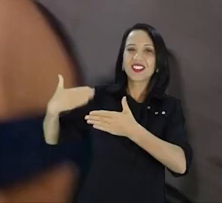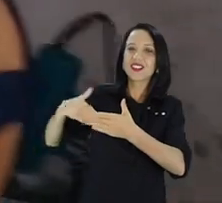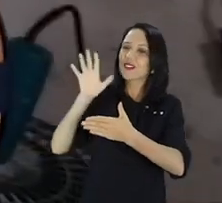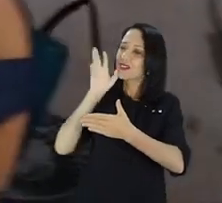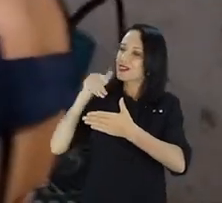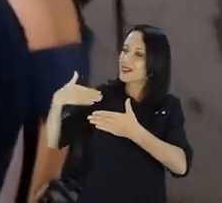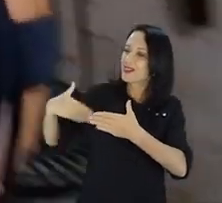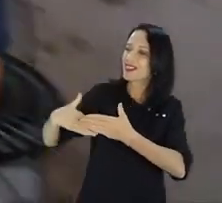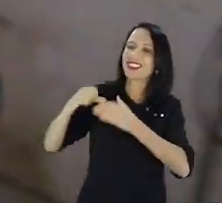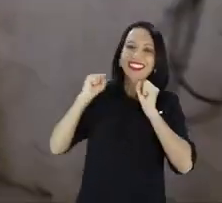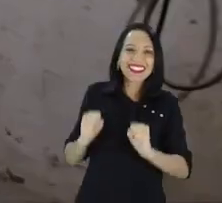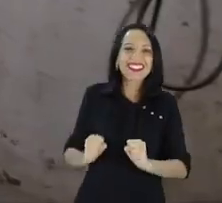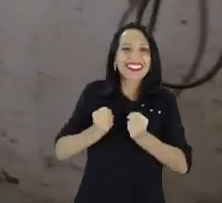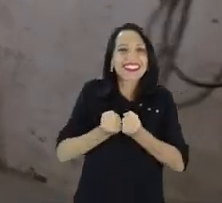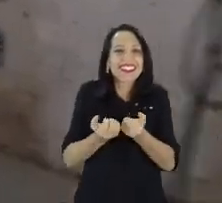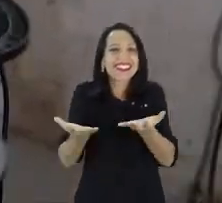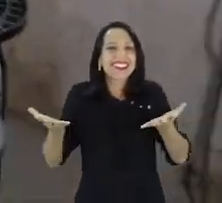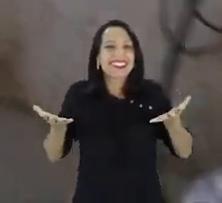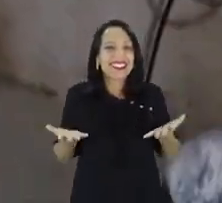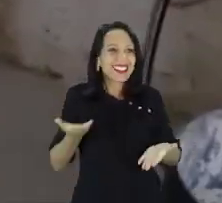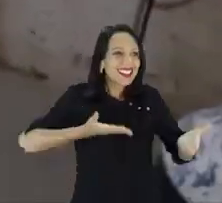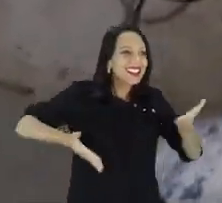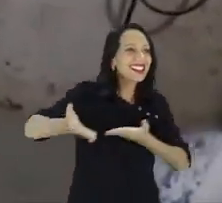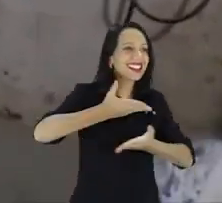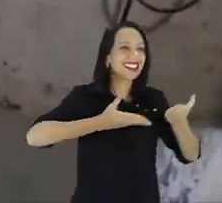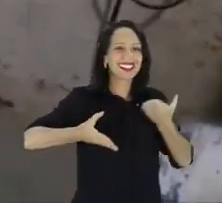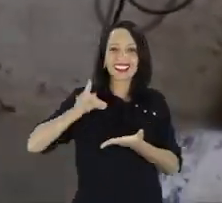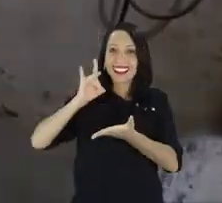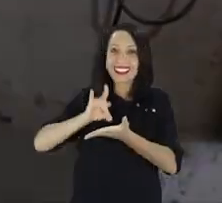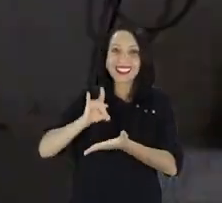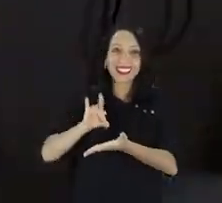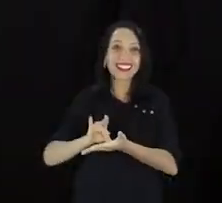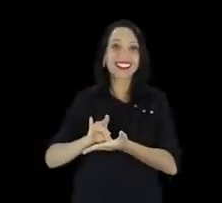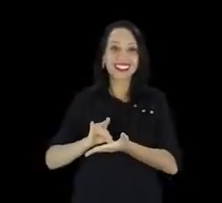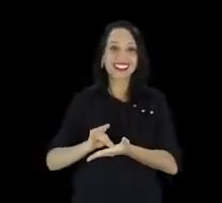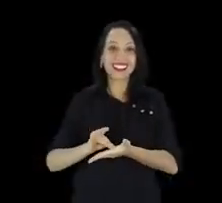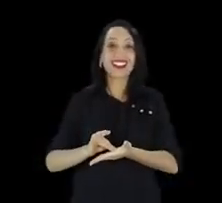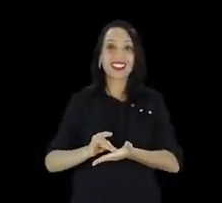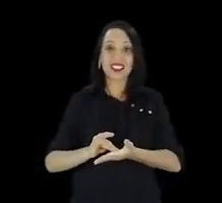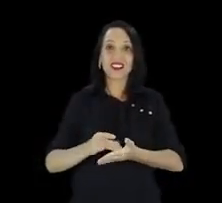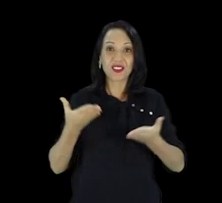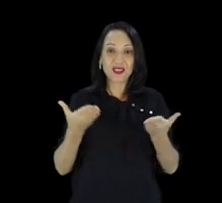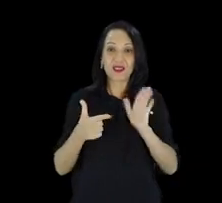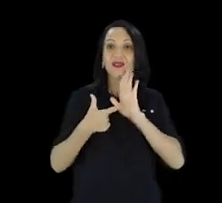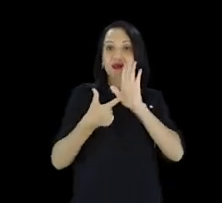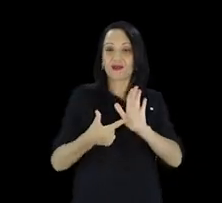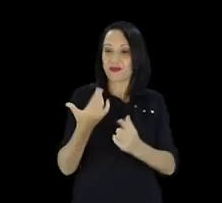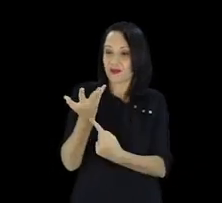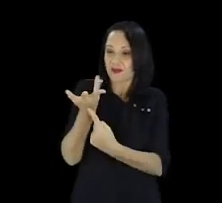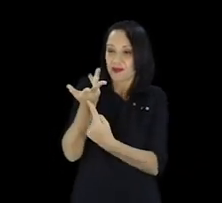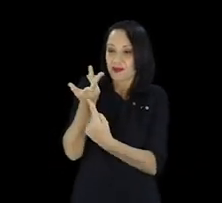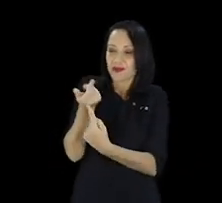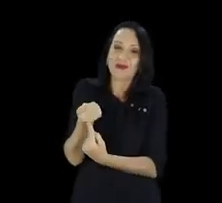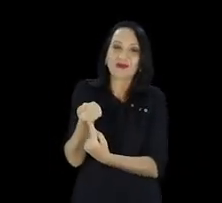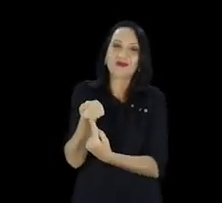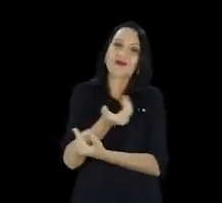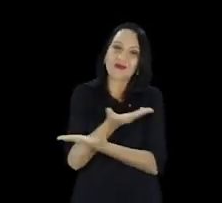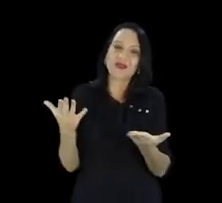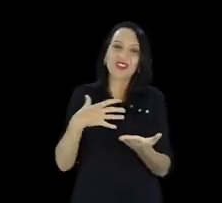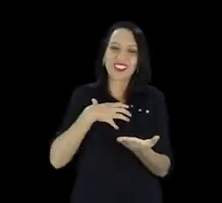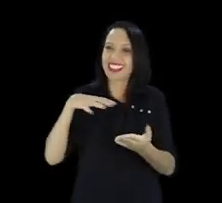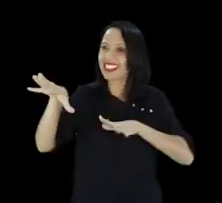eu quero poder compartilhar com as pessoas que na verdade a matéria-prima que é o expresso na arte né no final é isso é